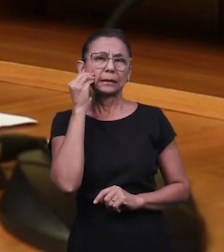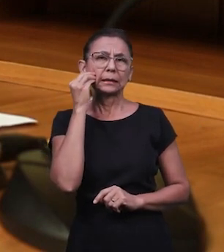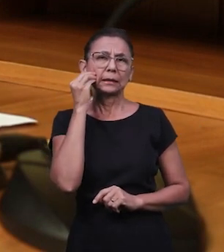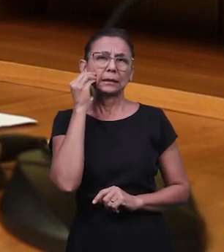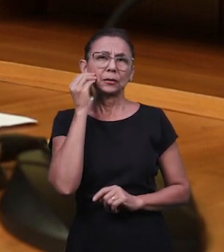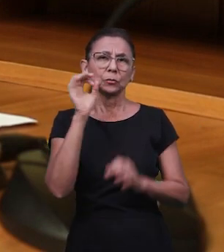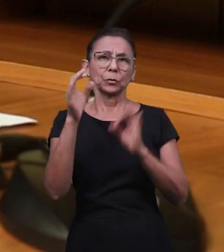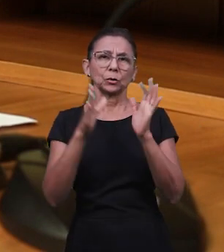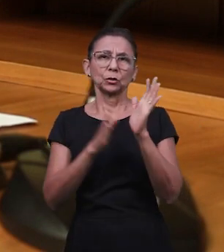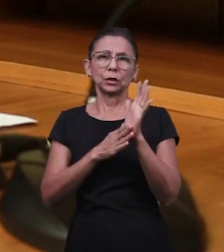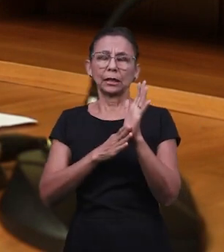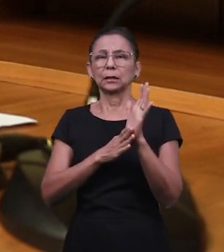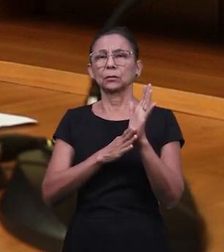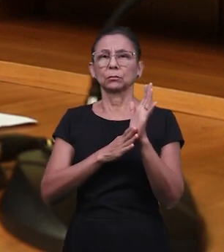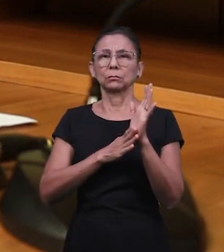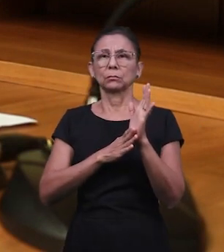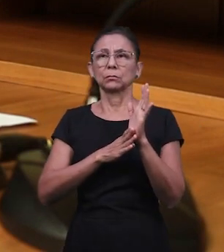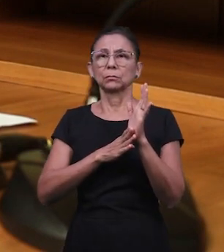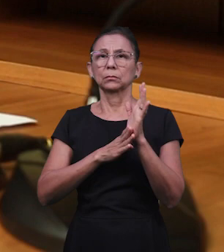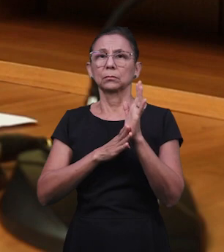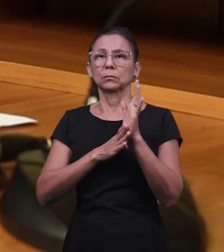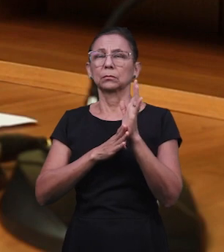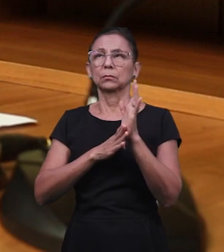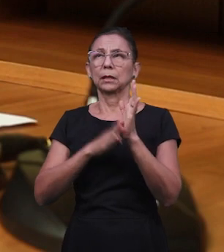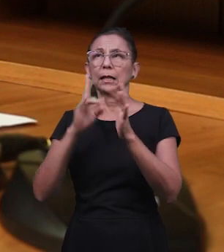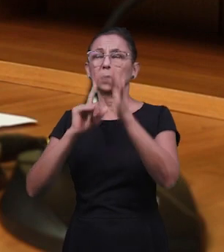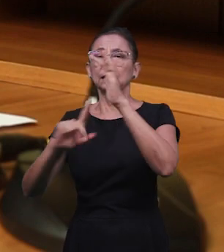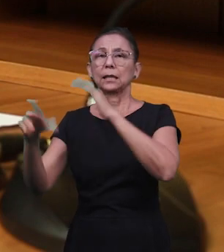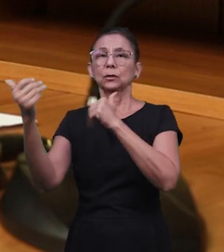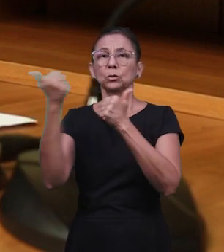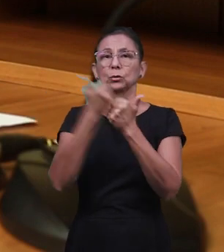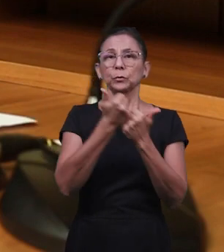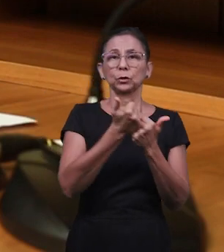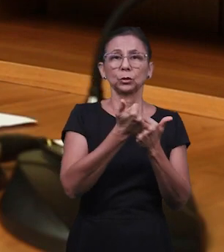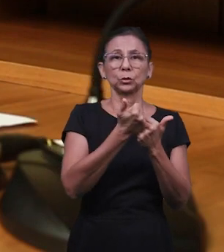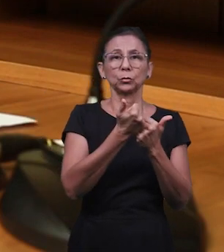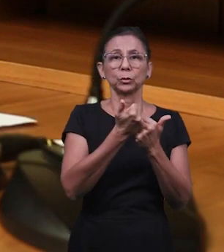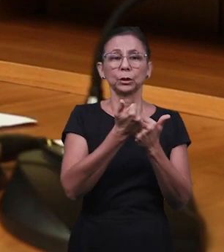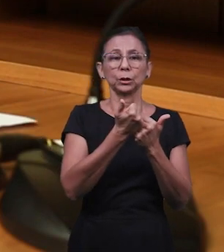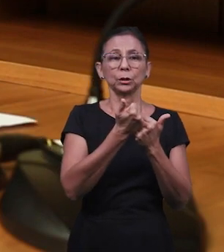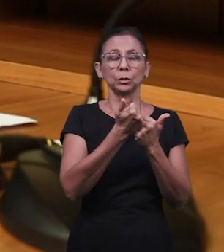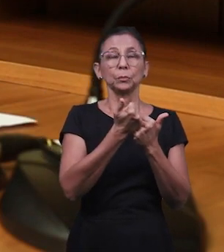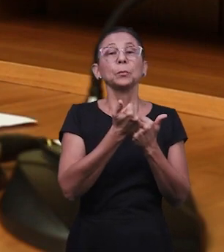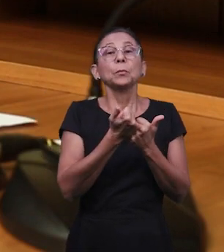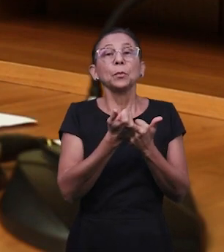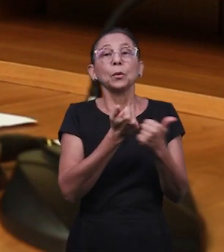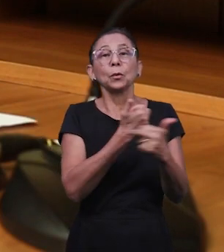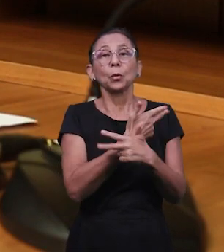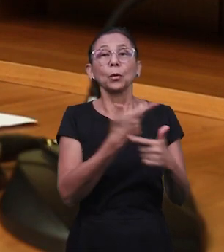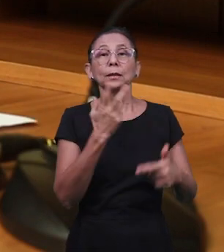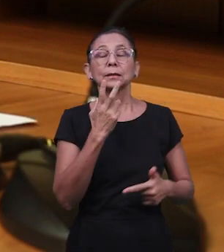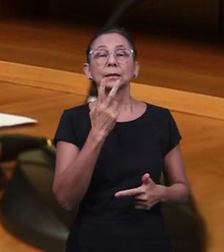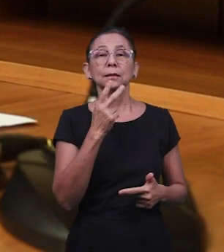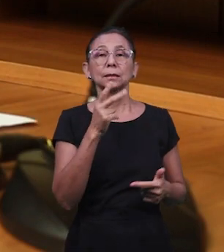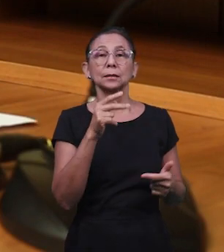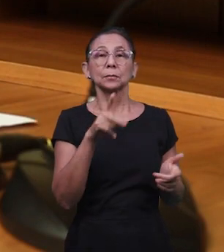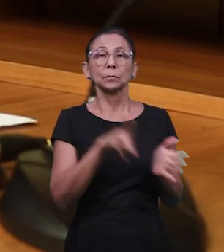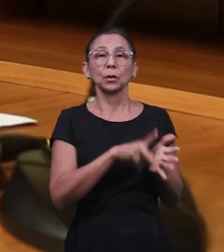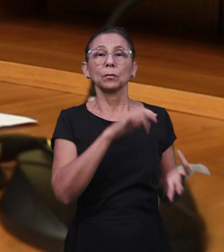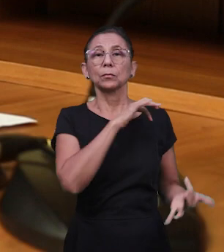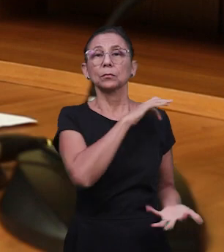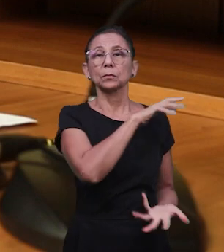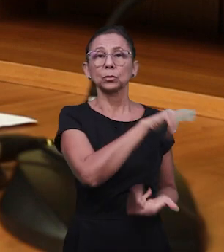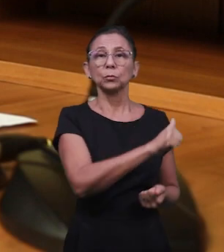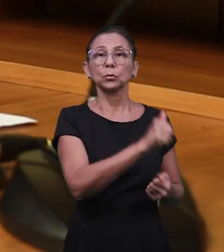terreno. Quer dizer, eu uso a palavra, eu extraio alguns pontos que me são interessantes para a